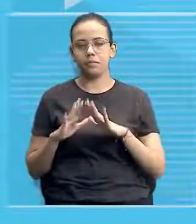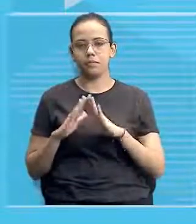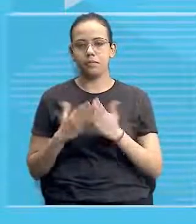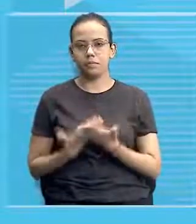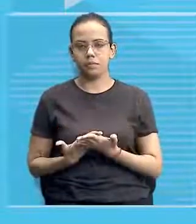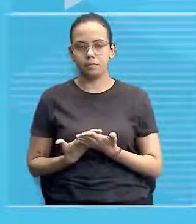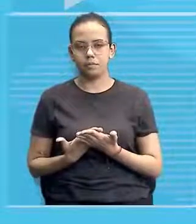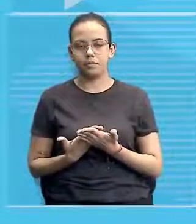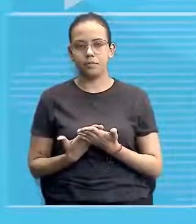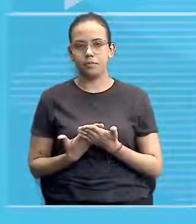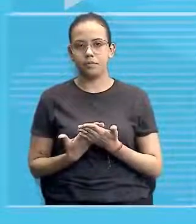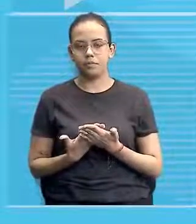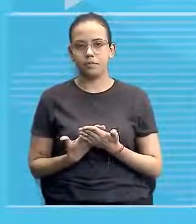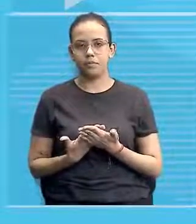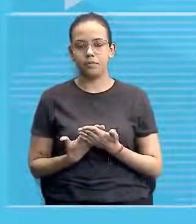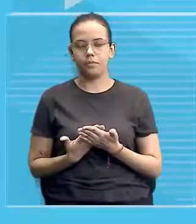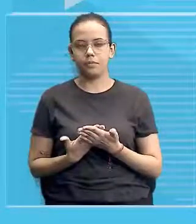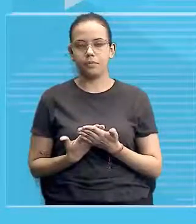escolar